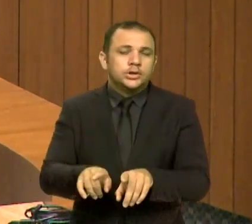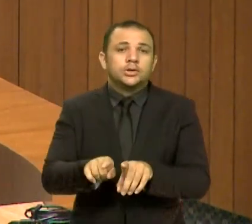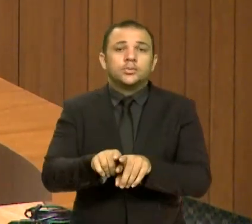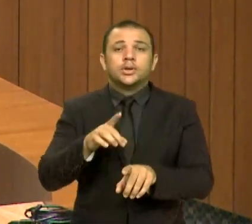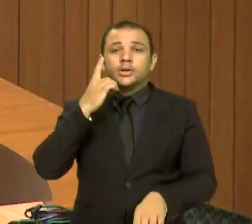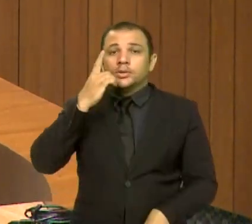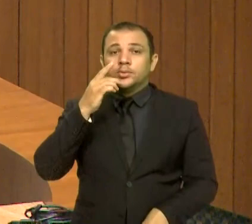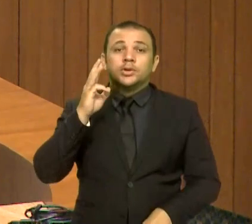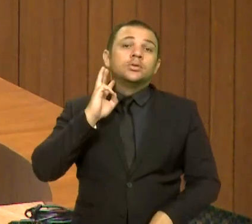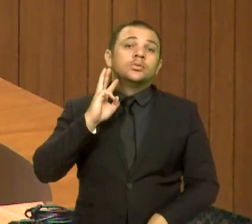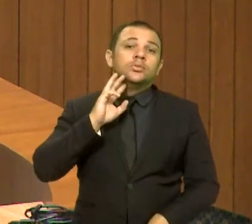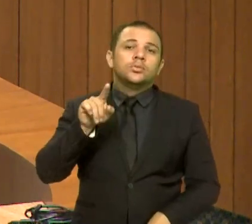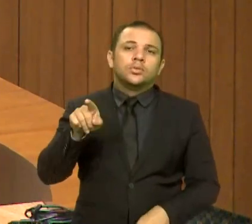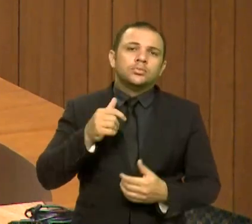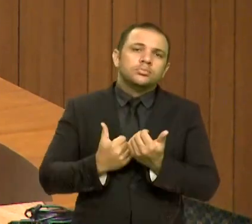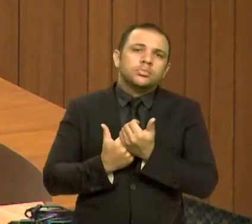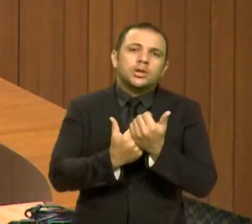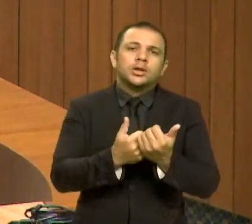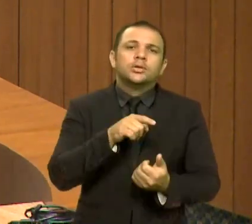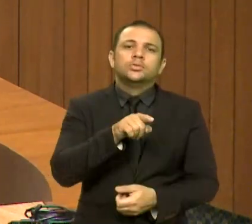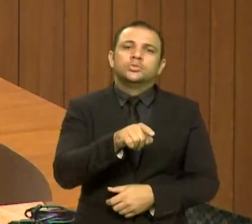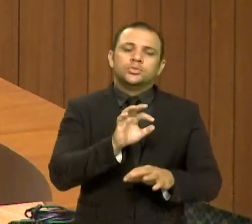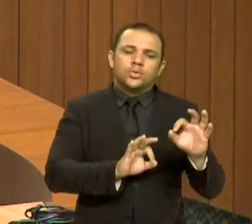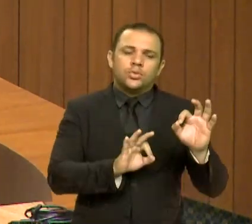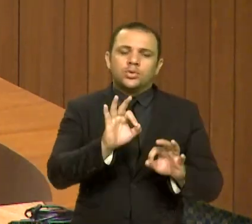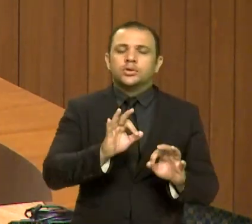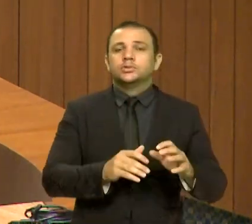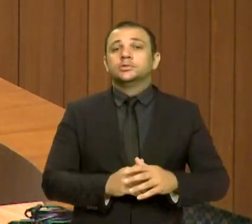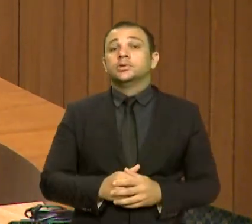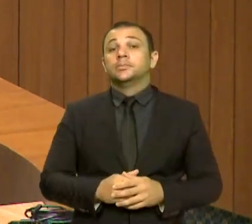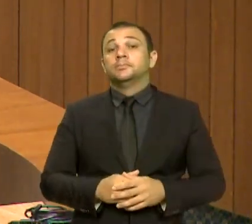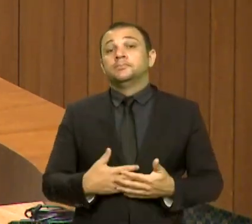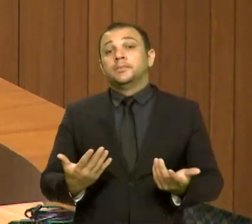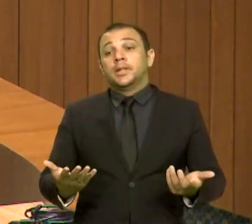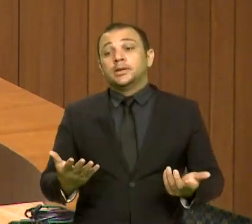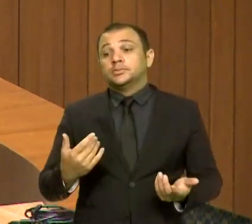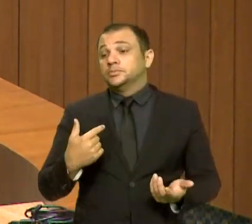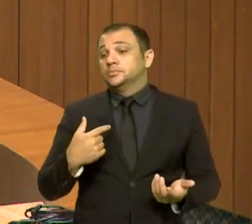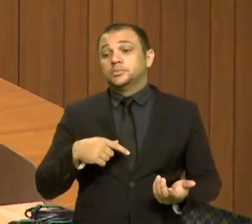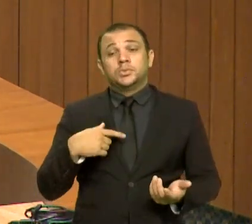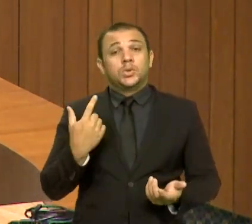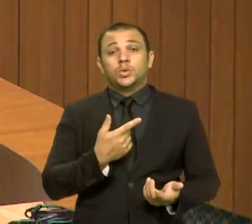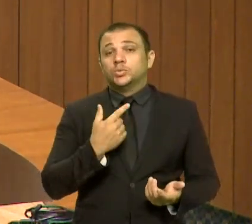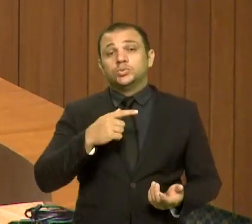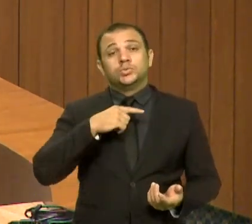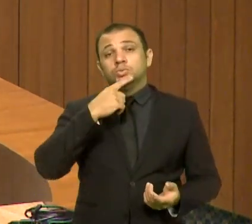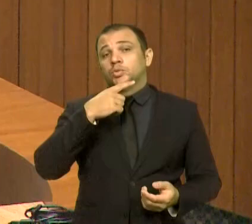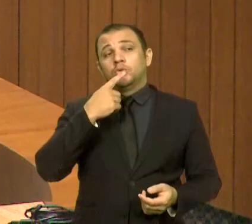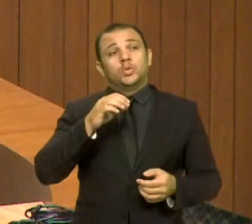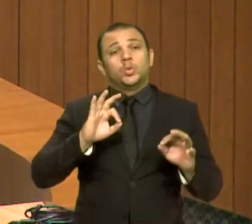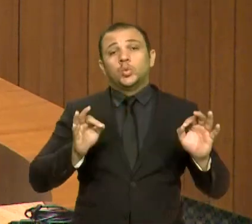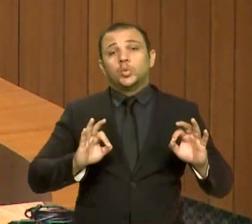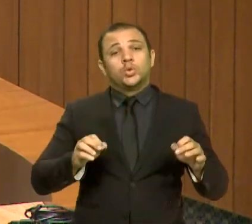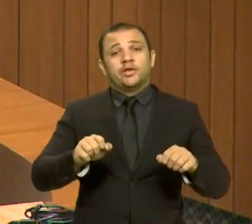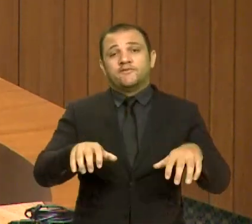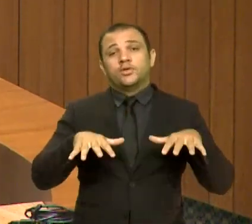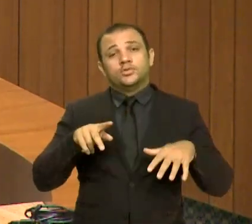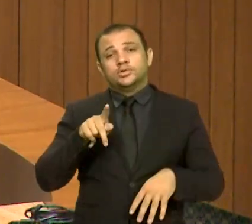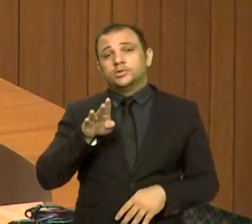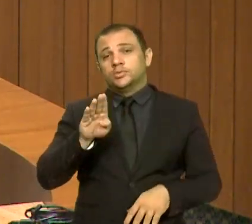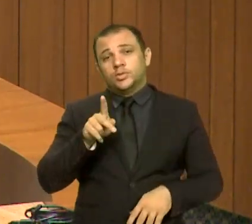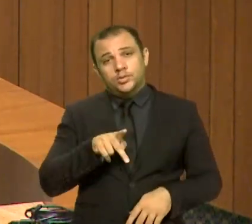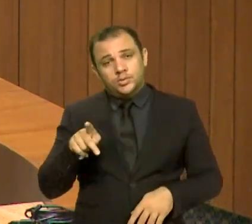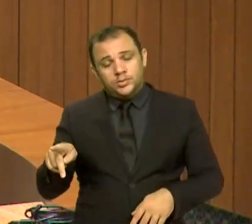aí na causa, na construção. Infelizmente, não tivemos audiência pública dos professores,